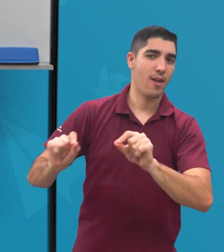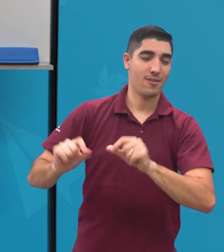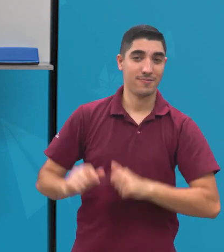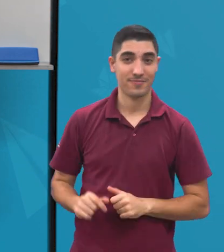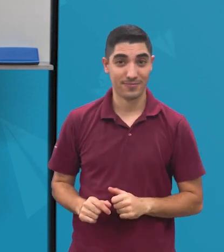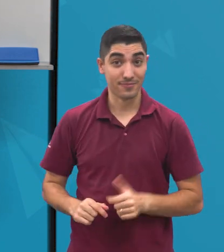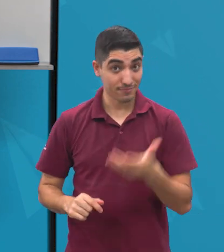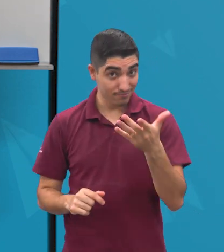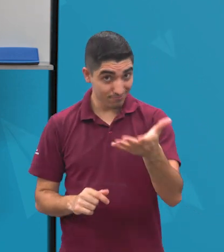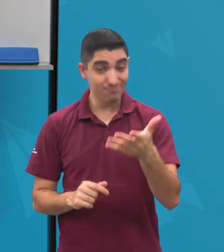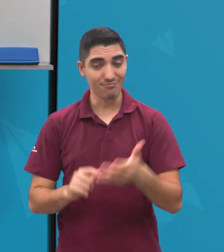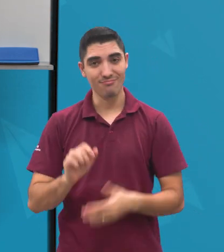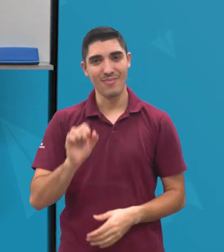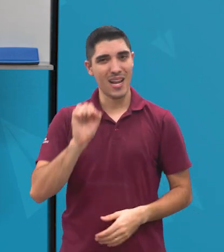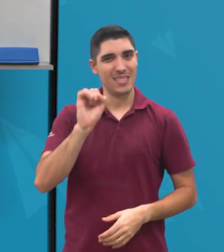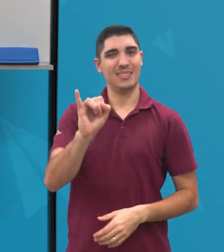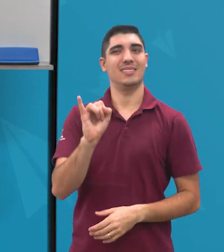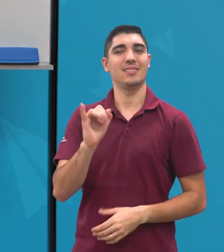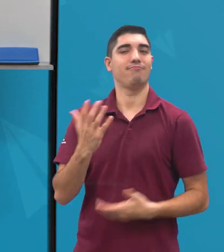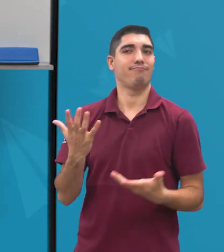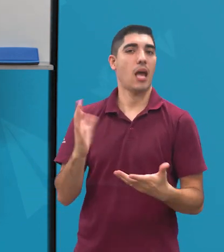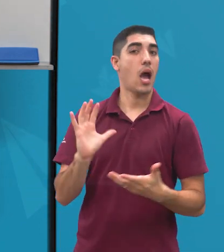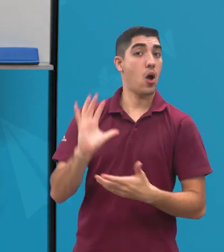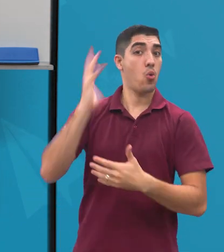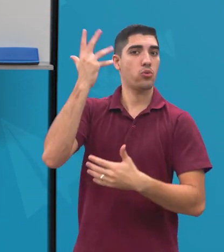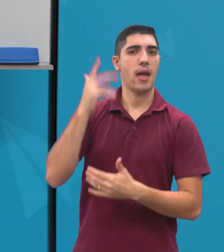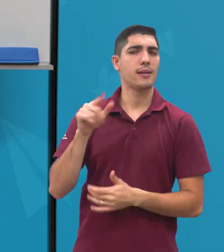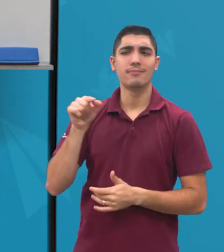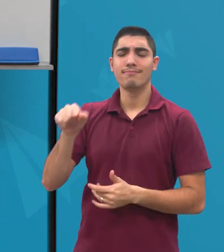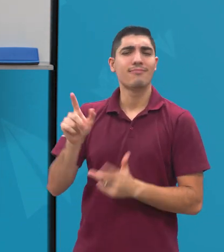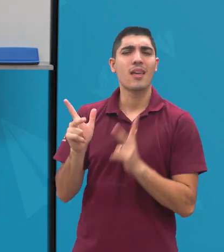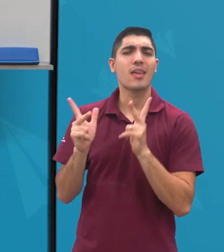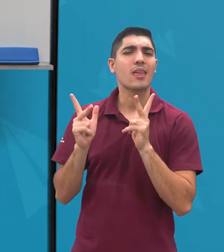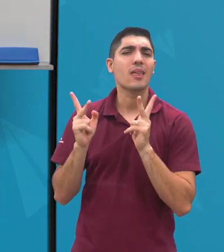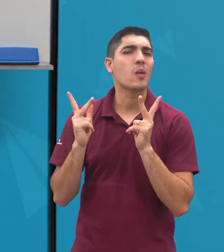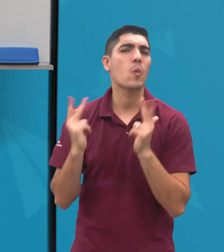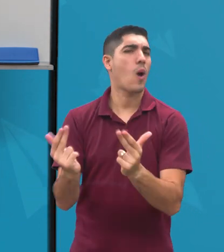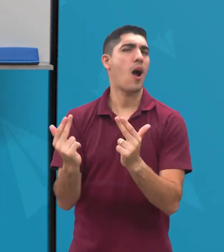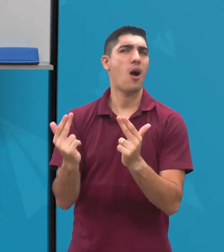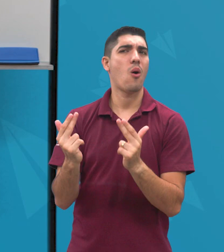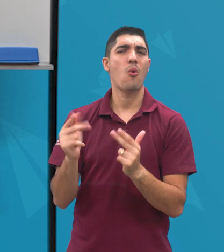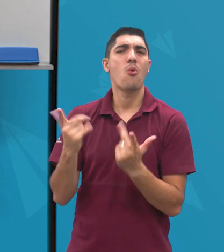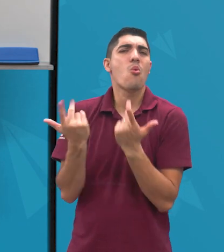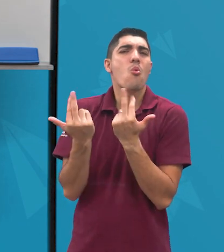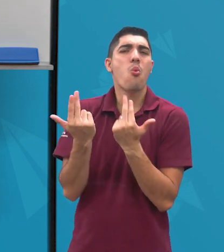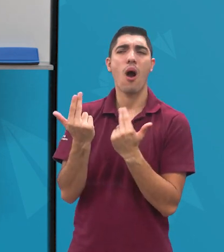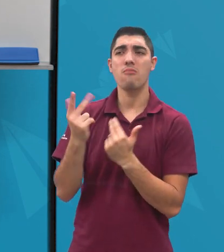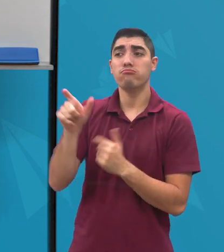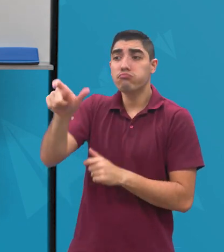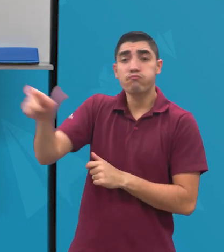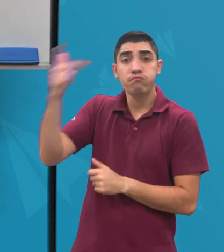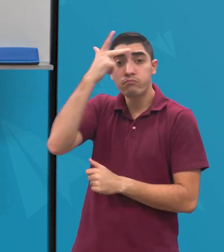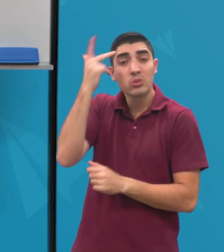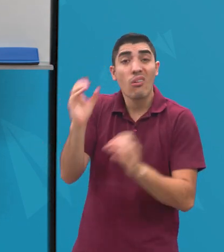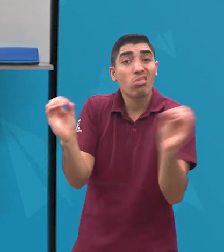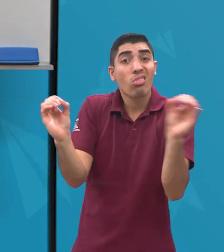estivermos envolvidos numa situação em que as pessoas não conseguem dialogar entre si, não